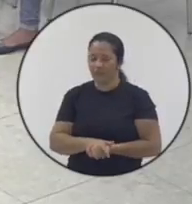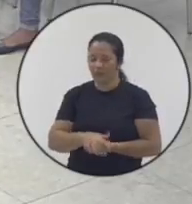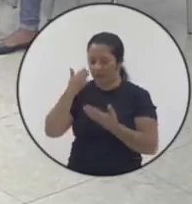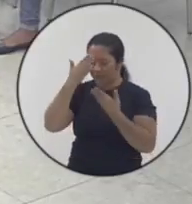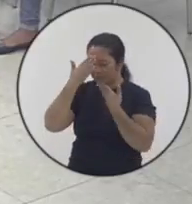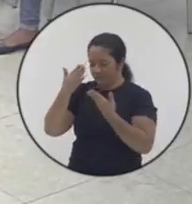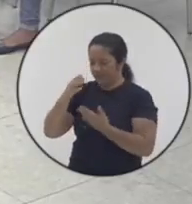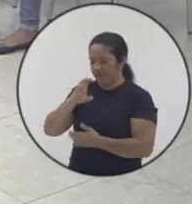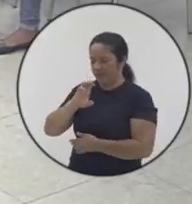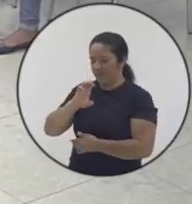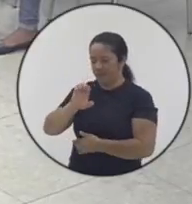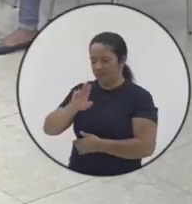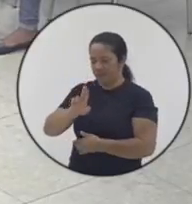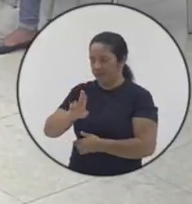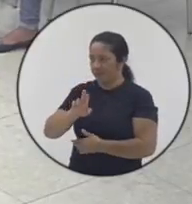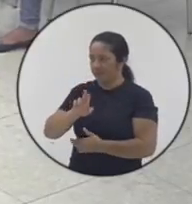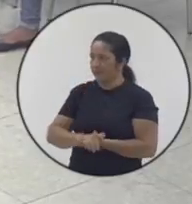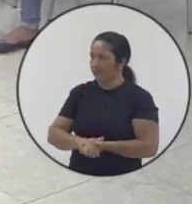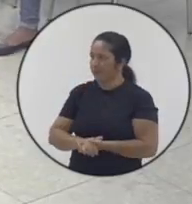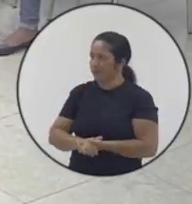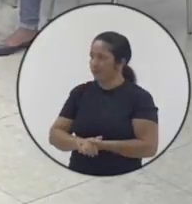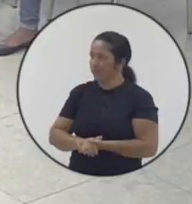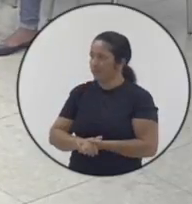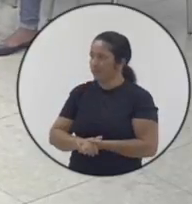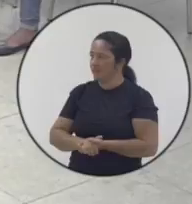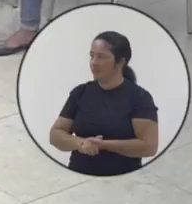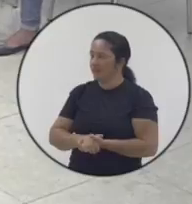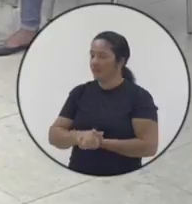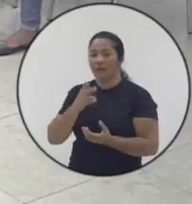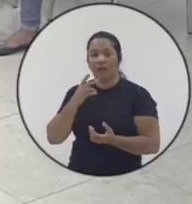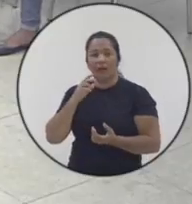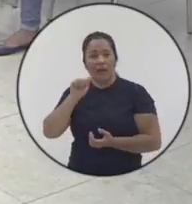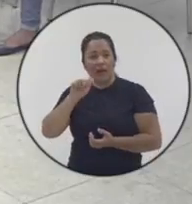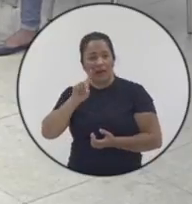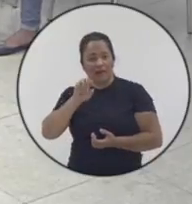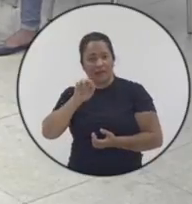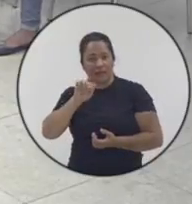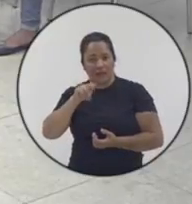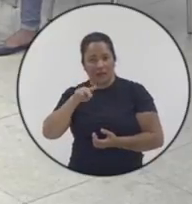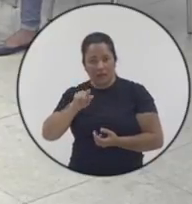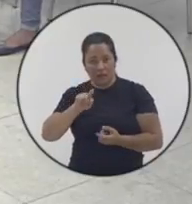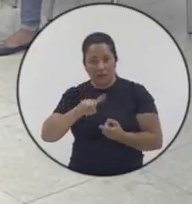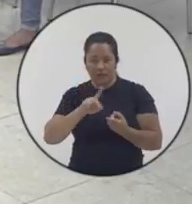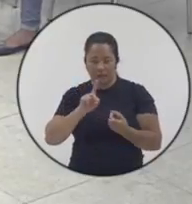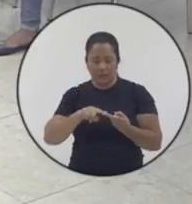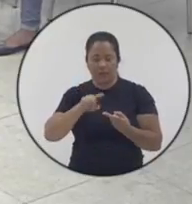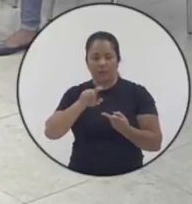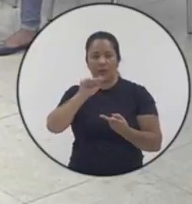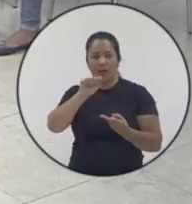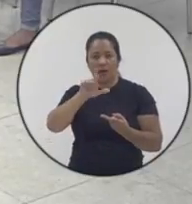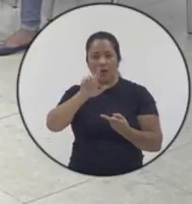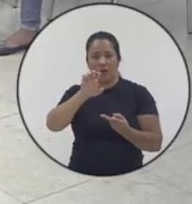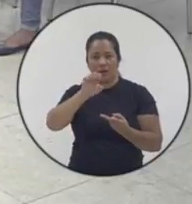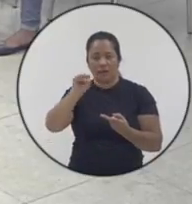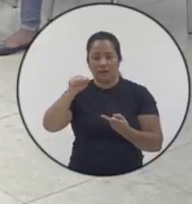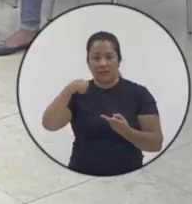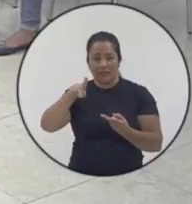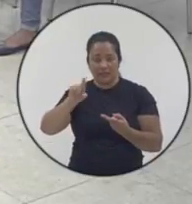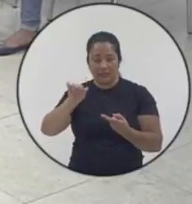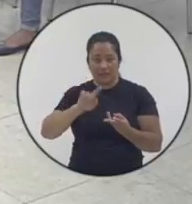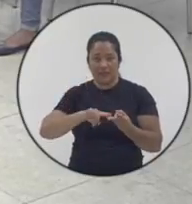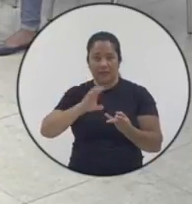Obrigado, Céu. Nós já ouvimos Adriana, Alessandra, Céu. Ainda temos mais